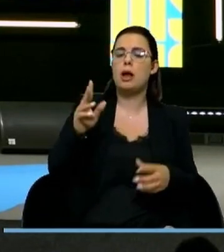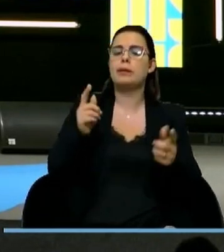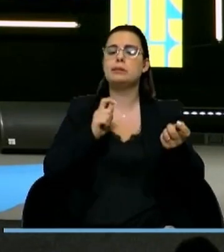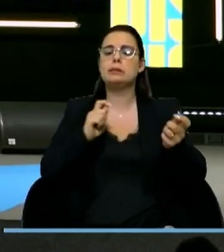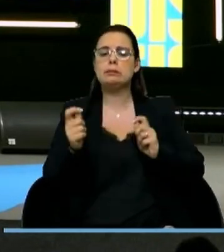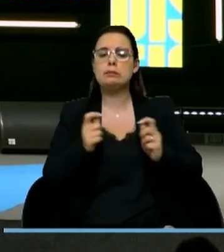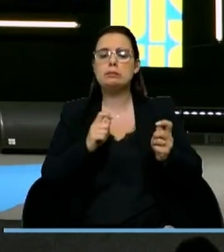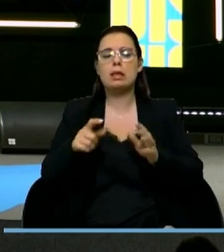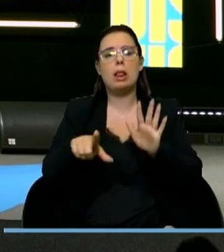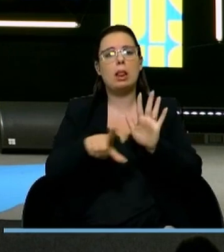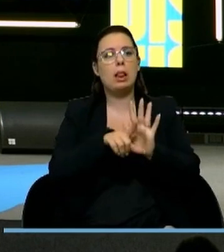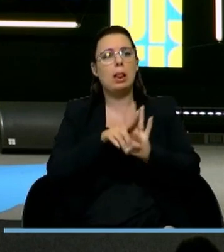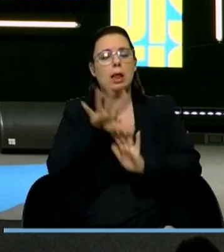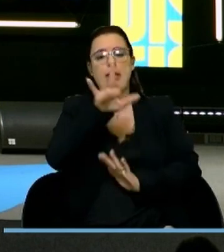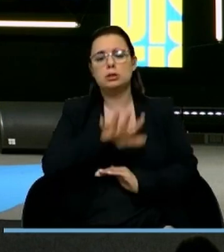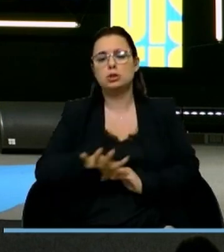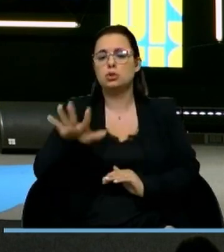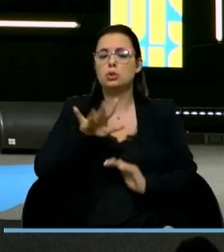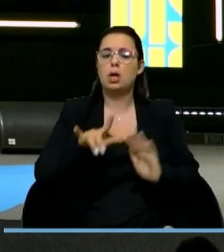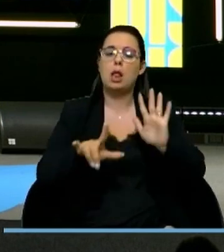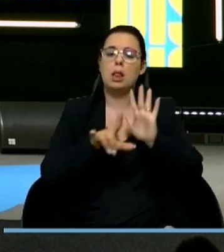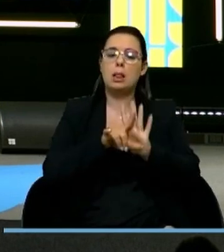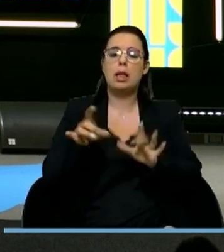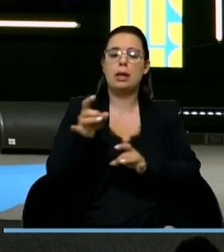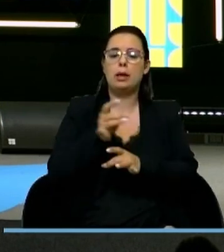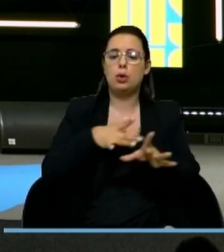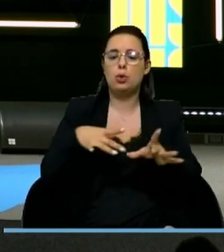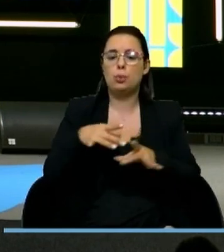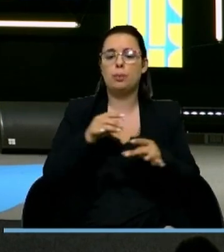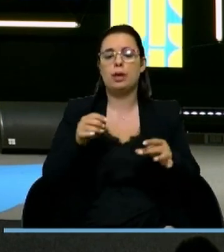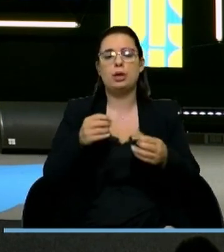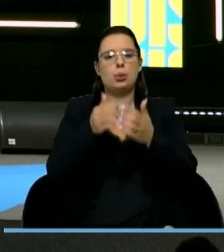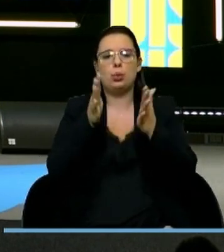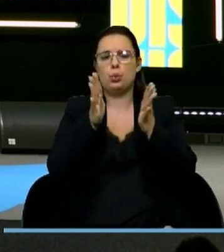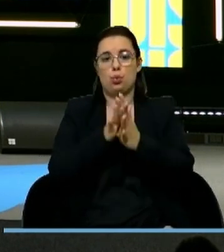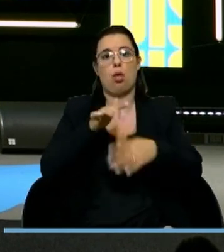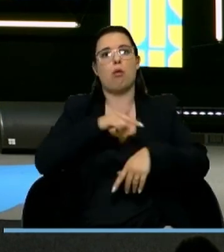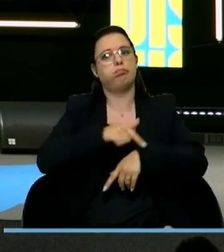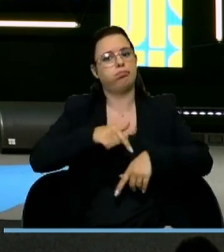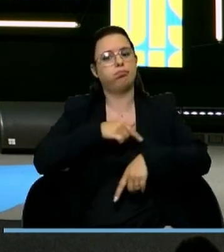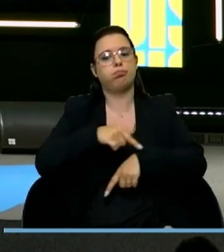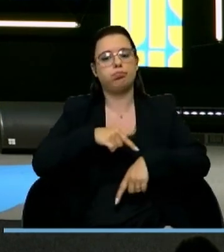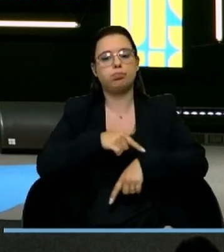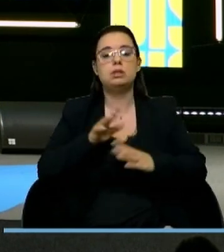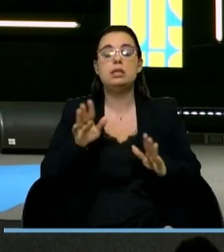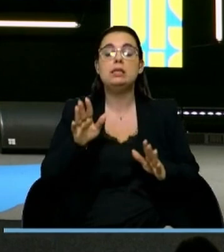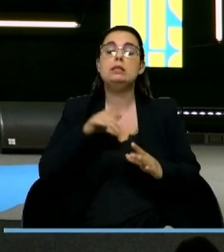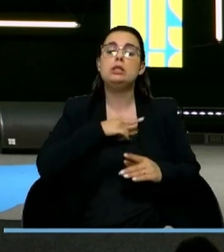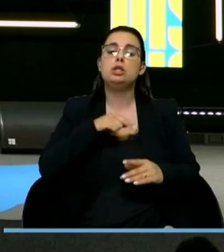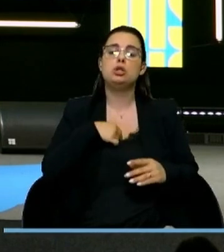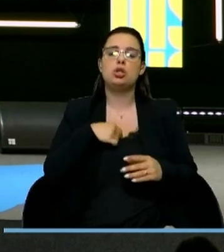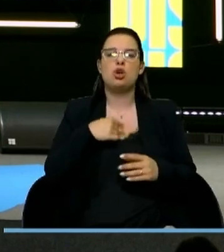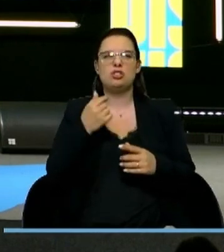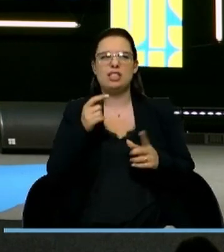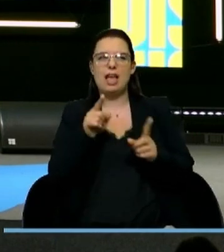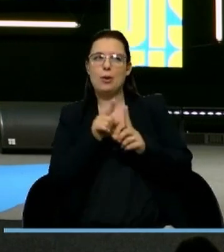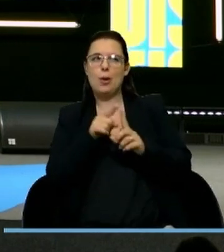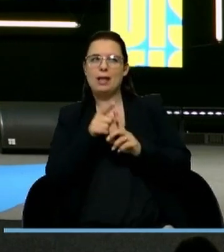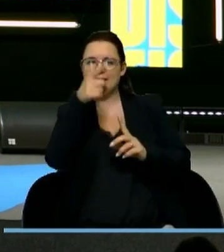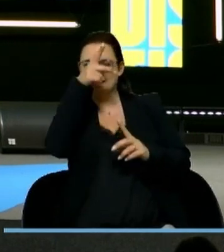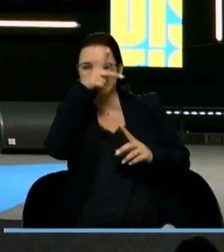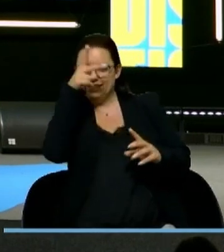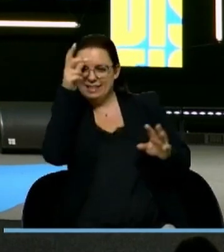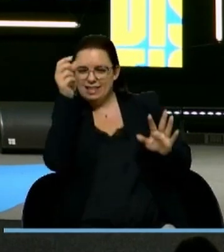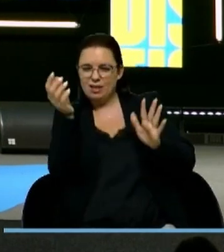discutir legislação nacional, legislação europeia, transposição, tudo isso demora tempo, se não estamos numa zona cinzenta em que